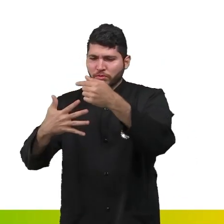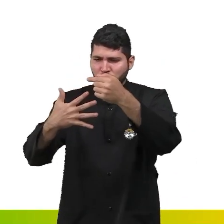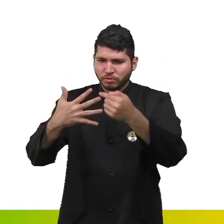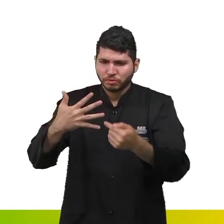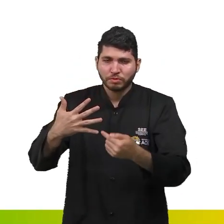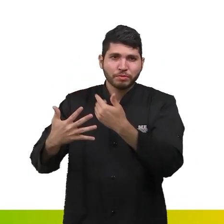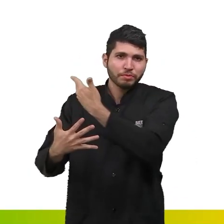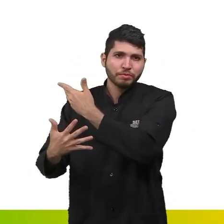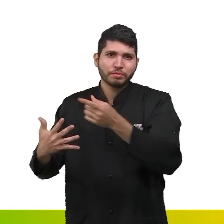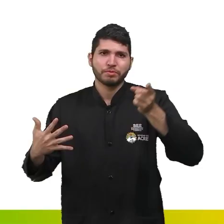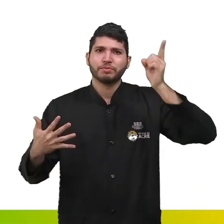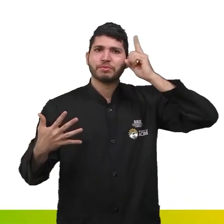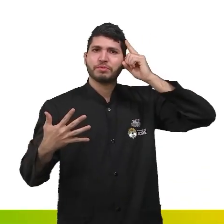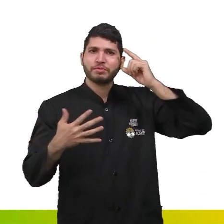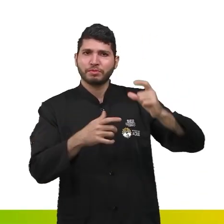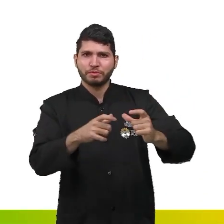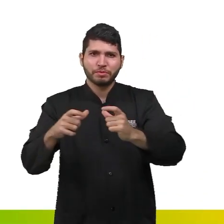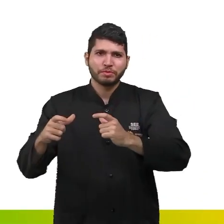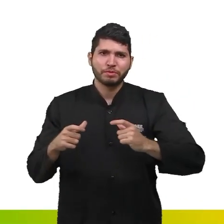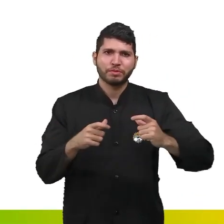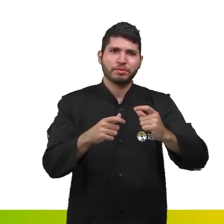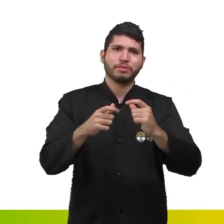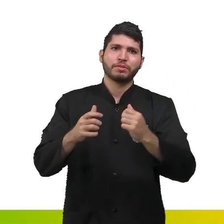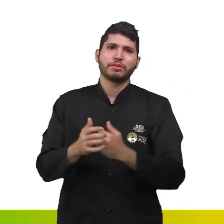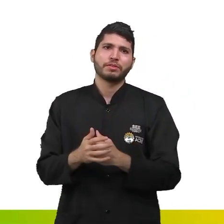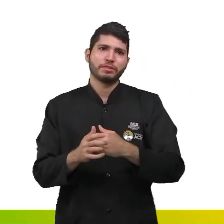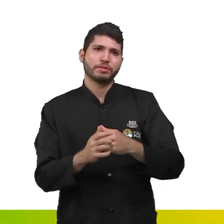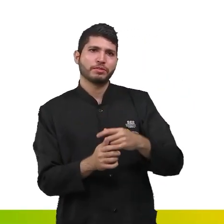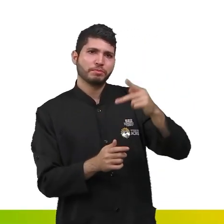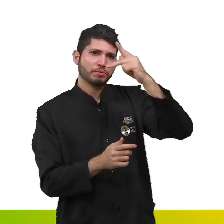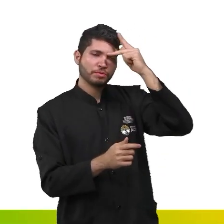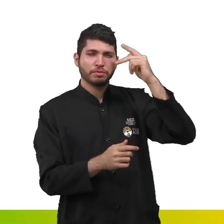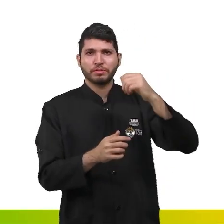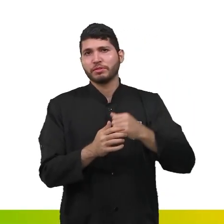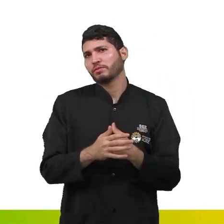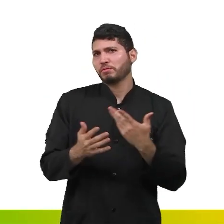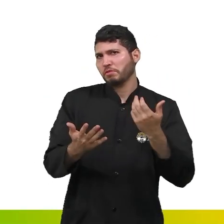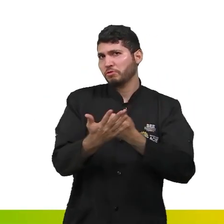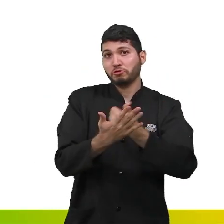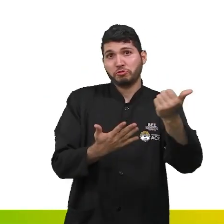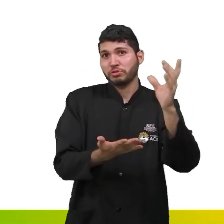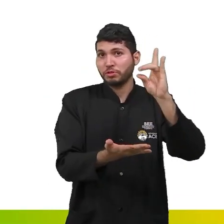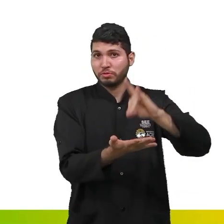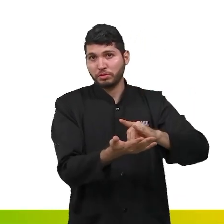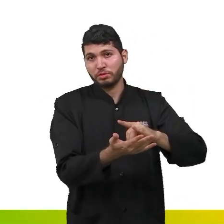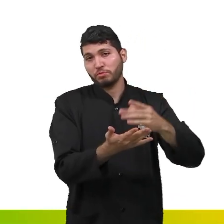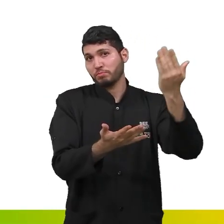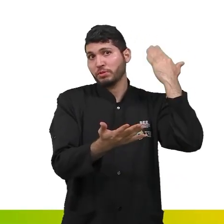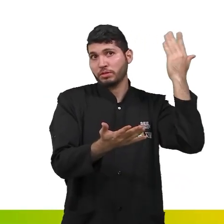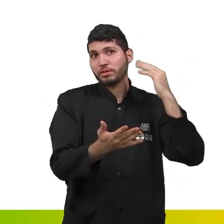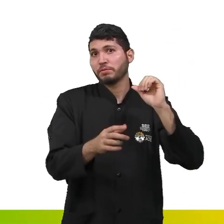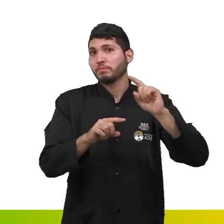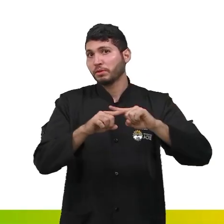ações concretas que as pessoas podem fazer em um passado e hoje em dia podem fazer mais.